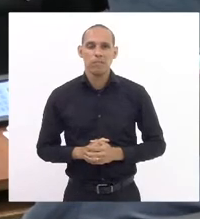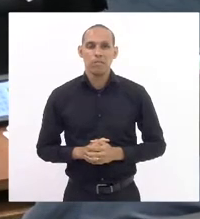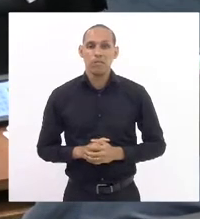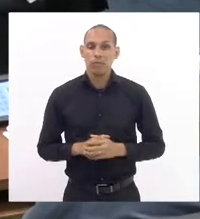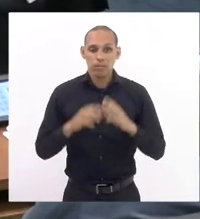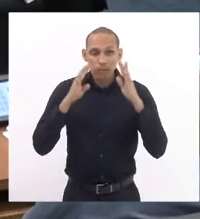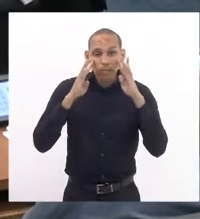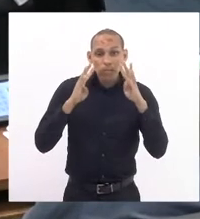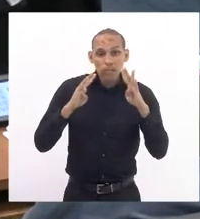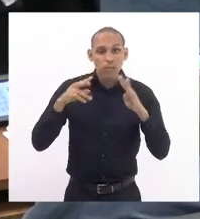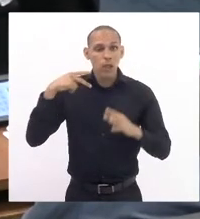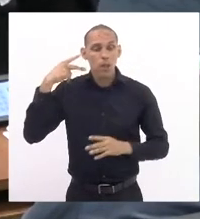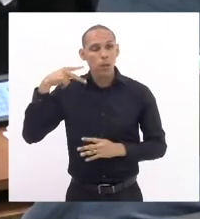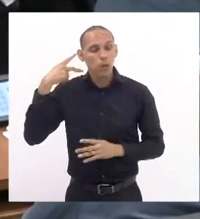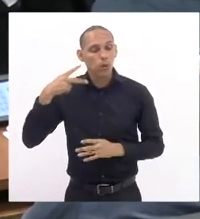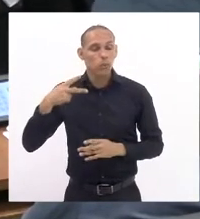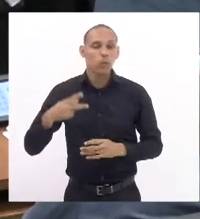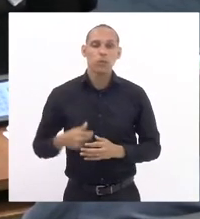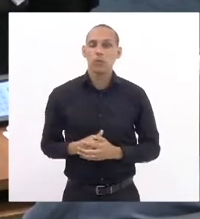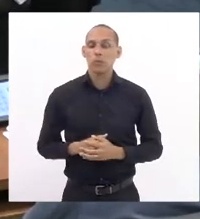Atenção, senhores parlamentares,